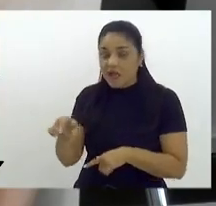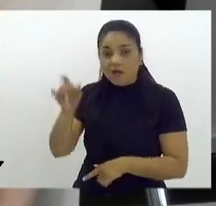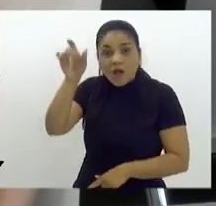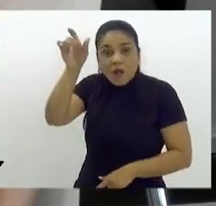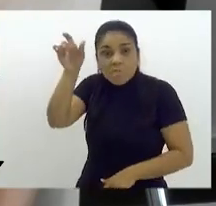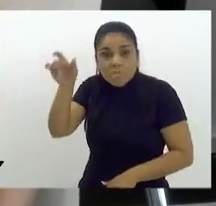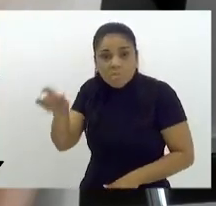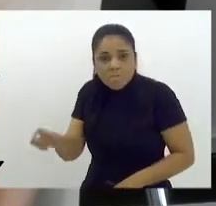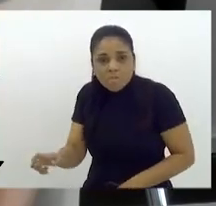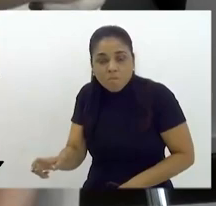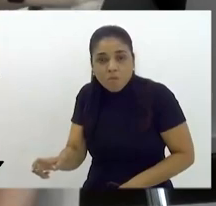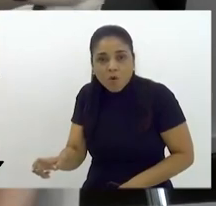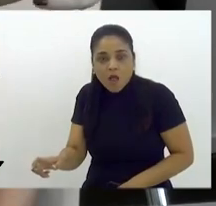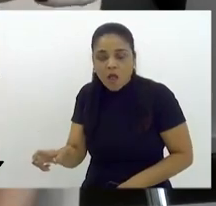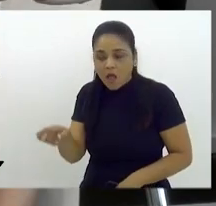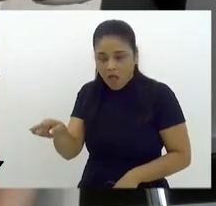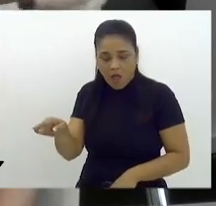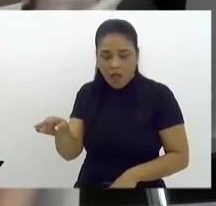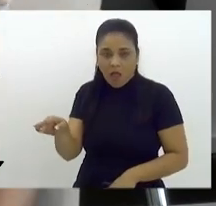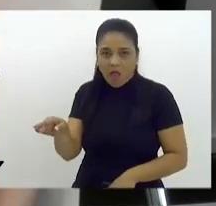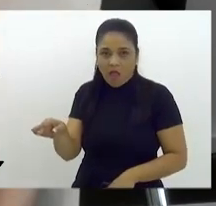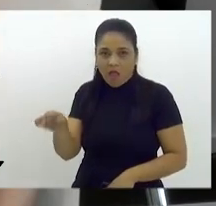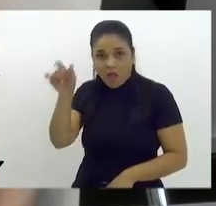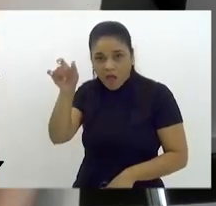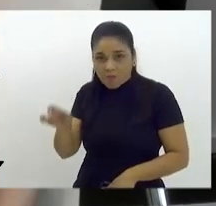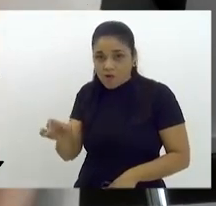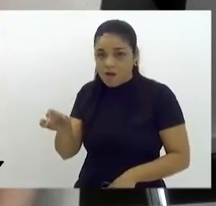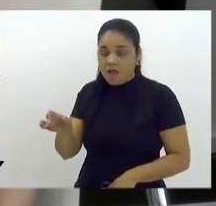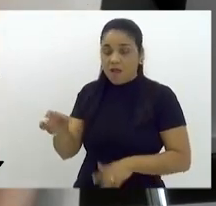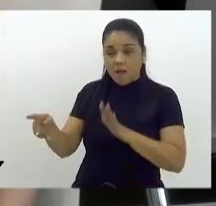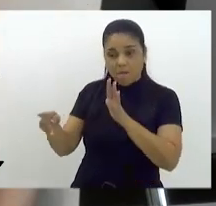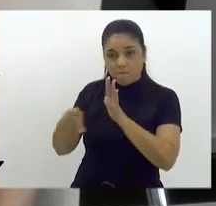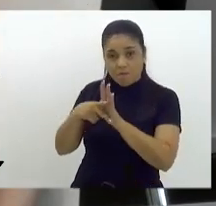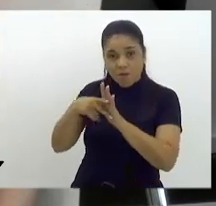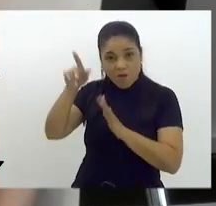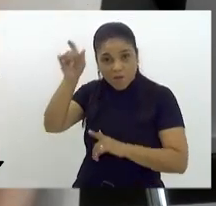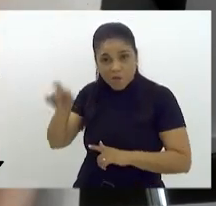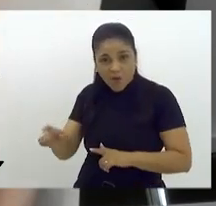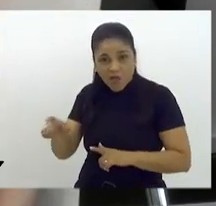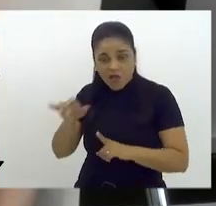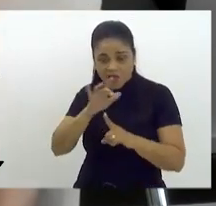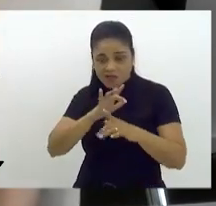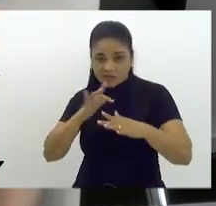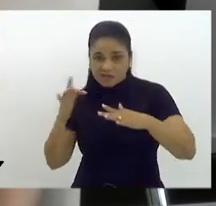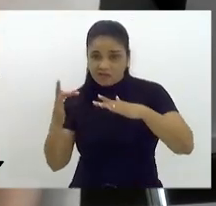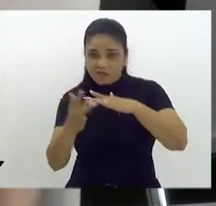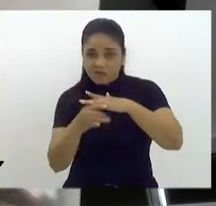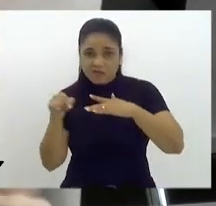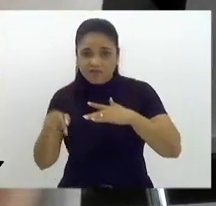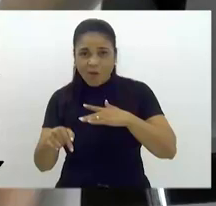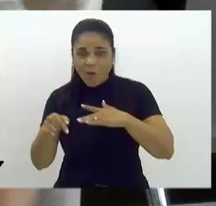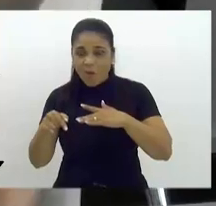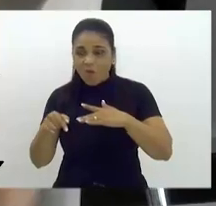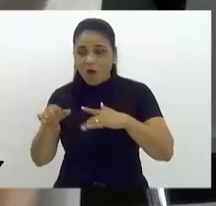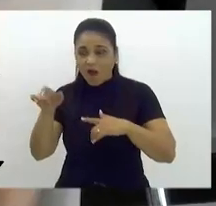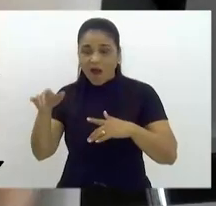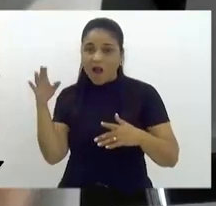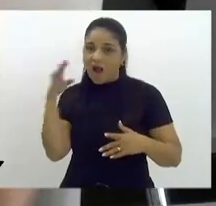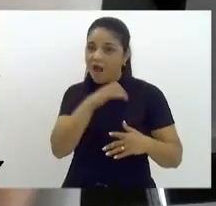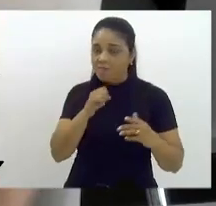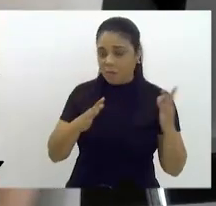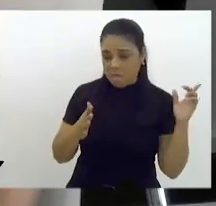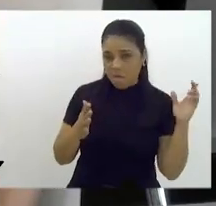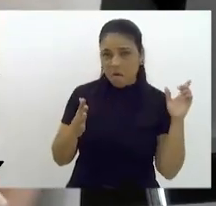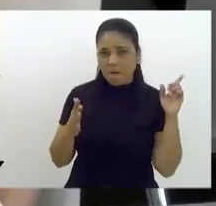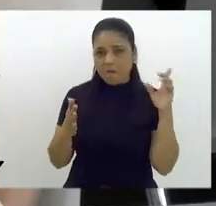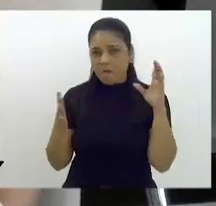se ele simula que foi a própria mulher que está divulgando isso a própria rede social ela é rapidamente atacada como uma pessoa que